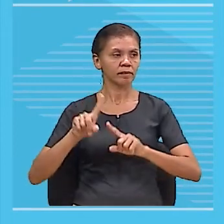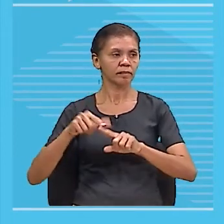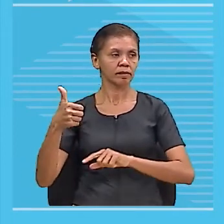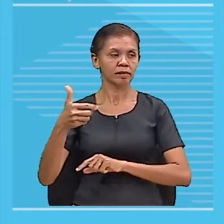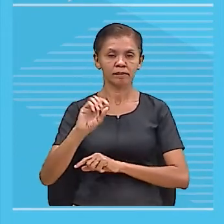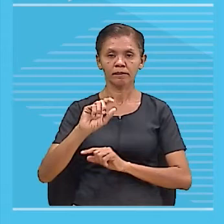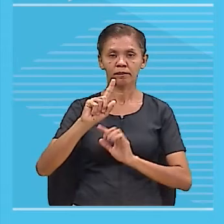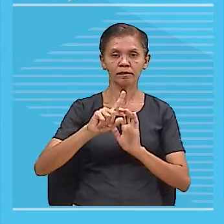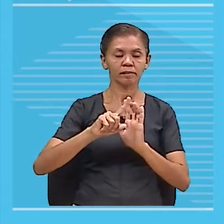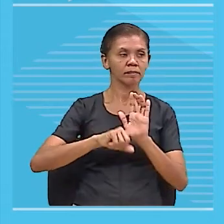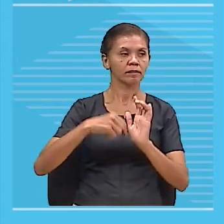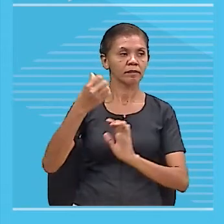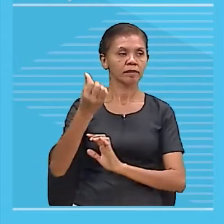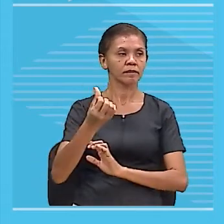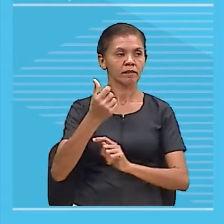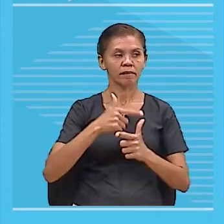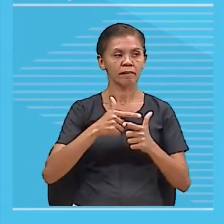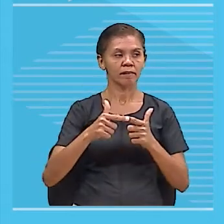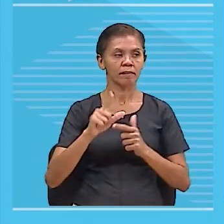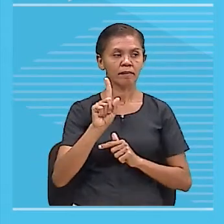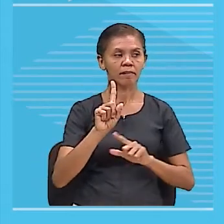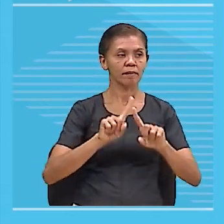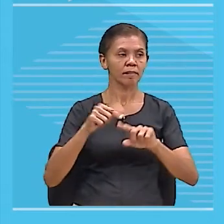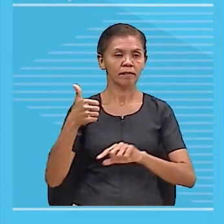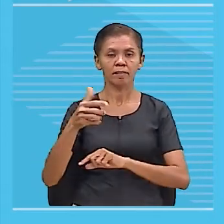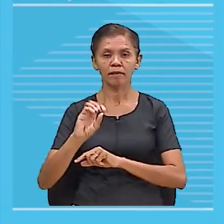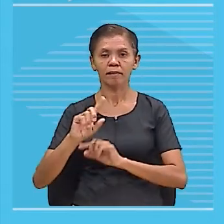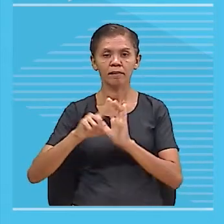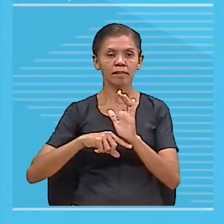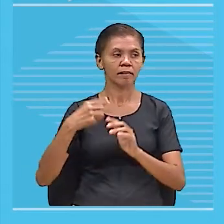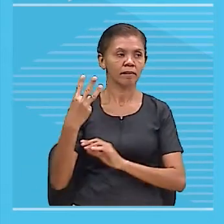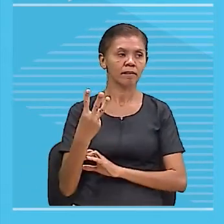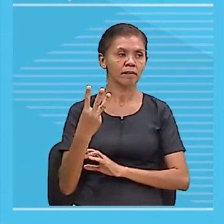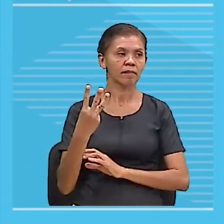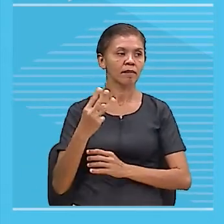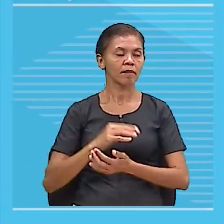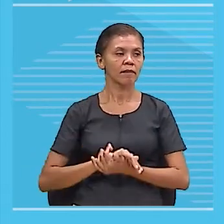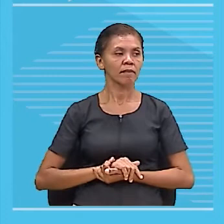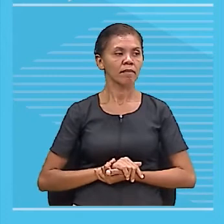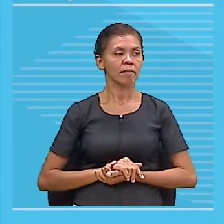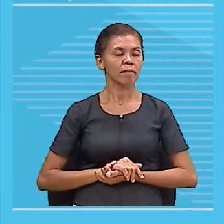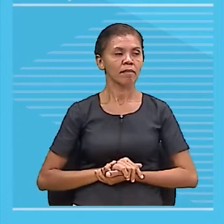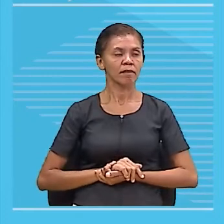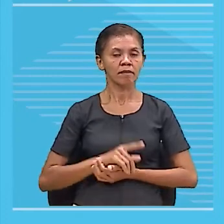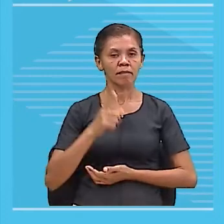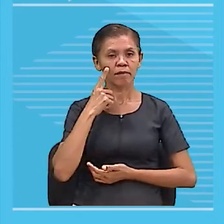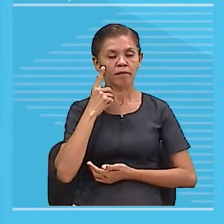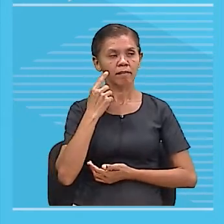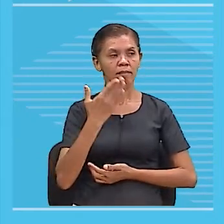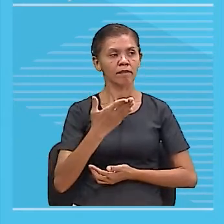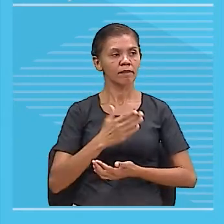Você já faz logo a divisãozinha, né? 2 dividido por 1 dá o próprio 2.